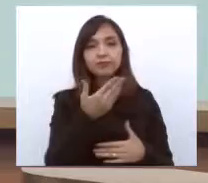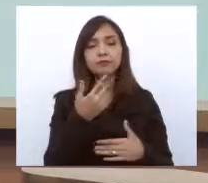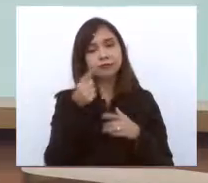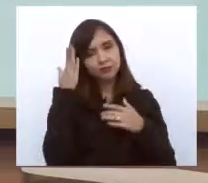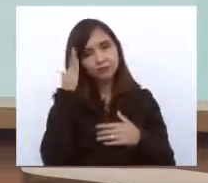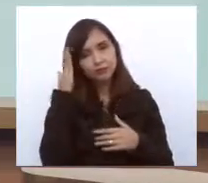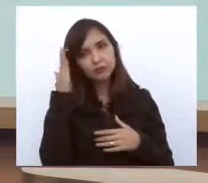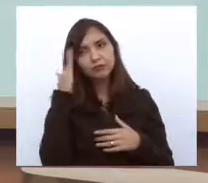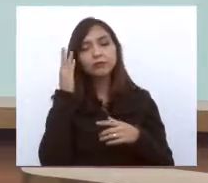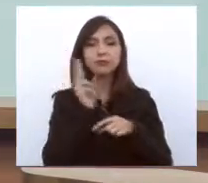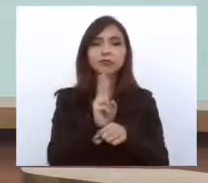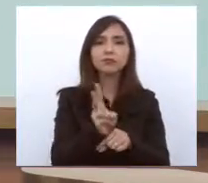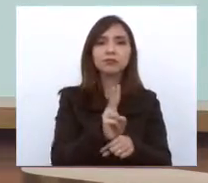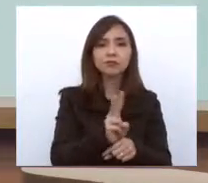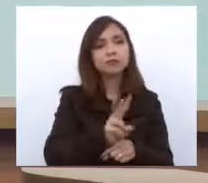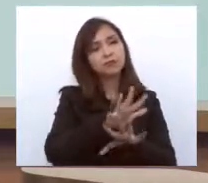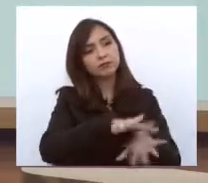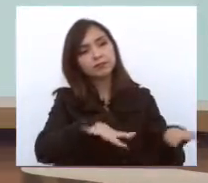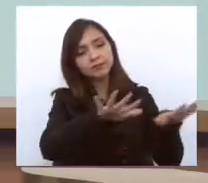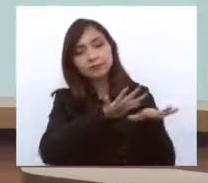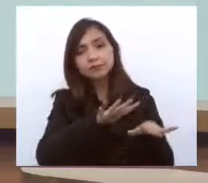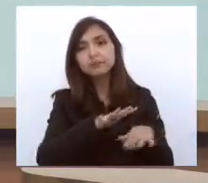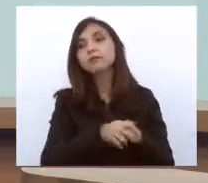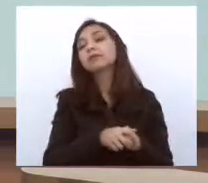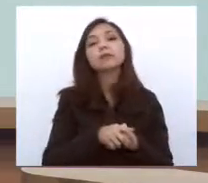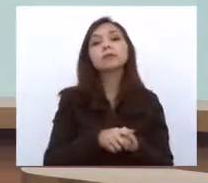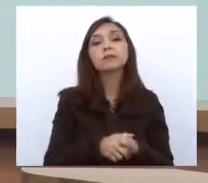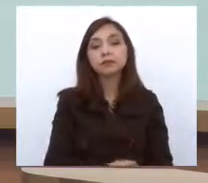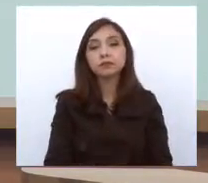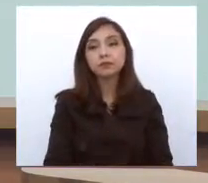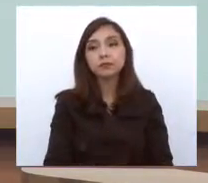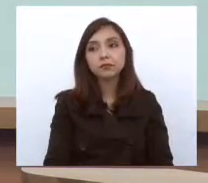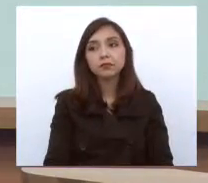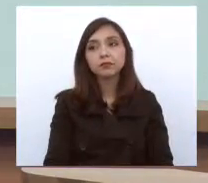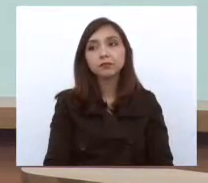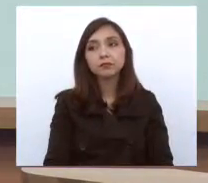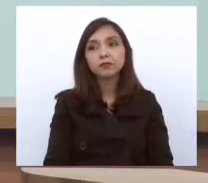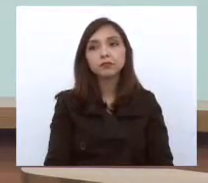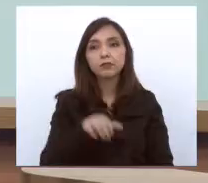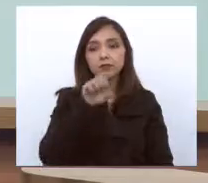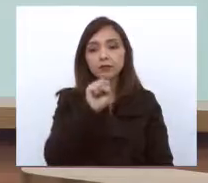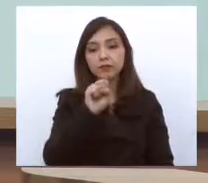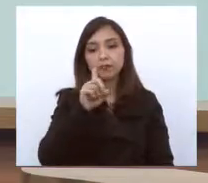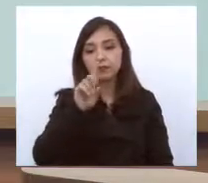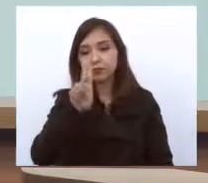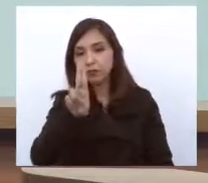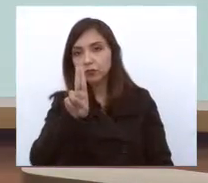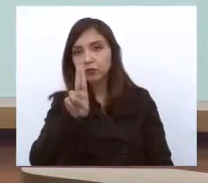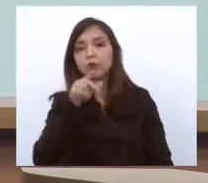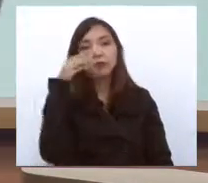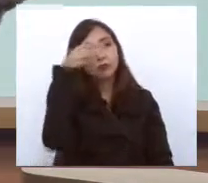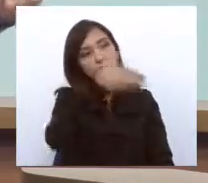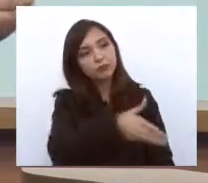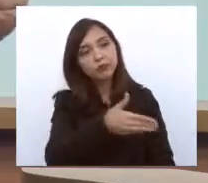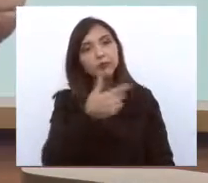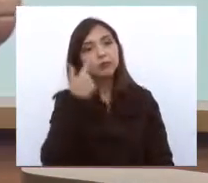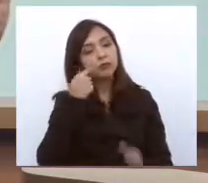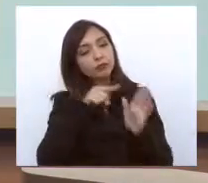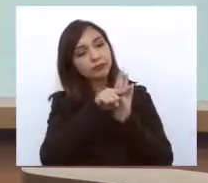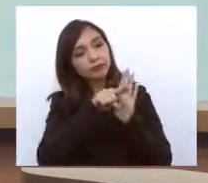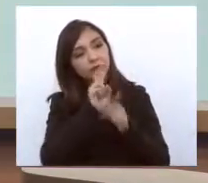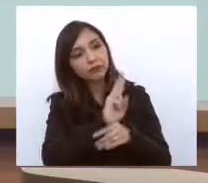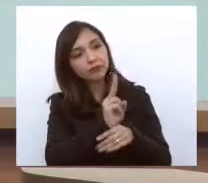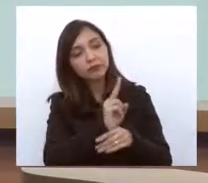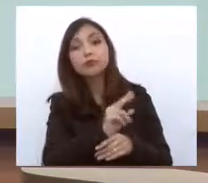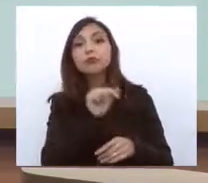que teve uma fiscalização lá, vereador Gilvan, da SDU, foi lá, fiscalizou,